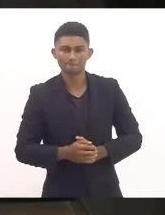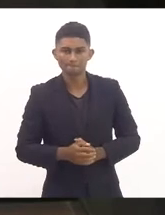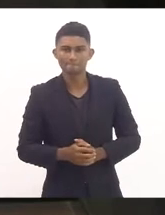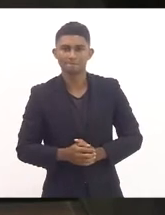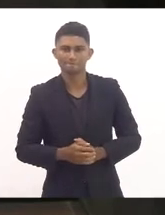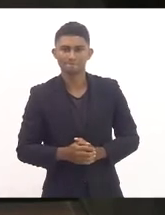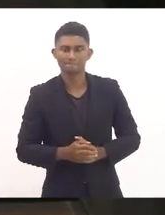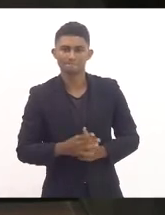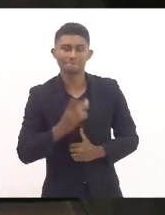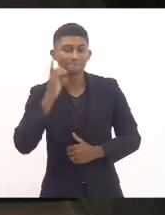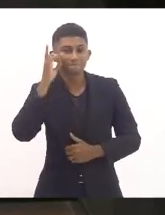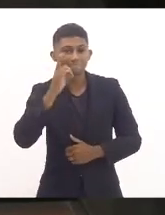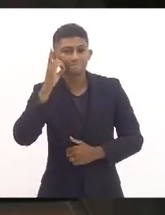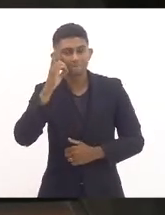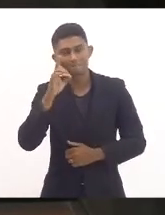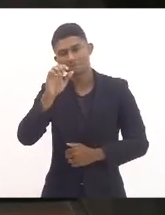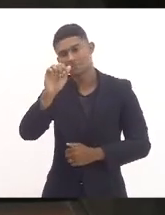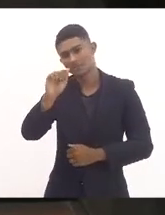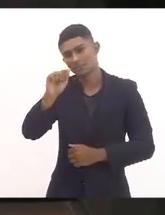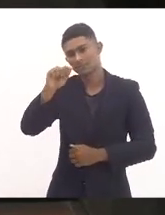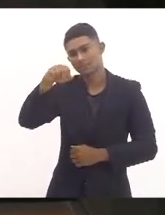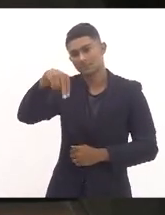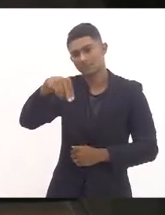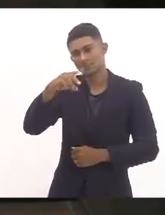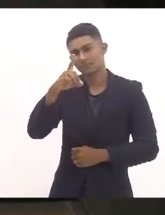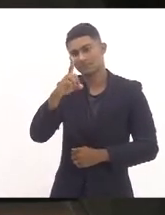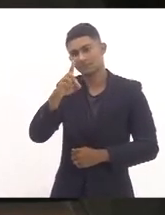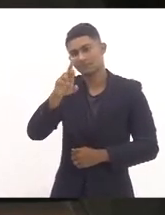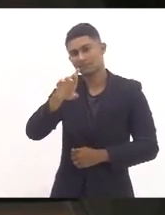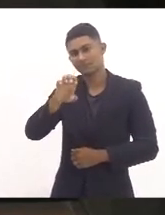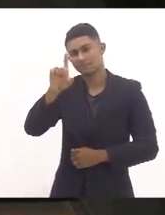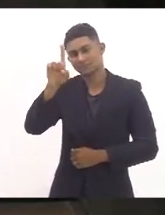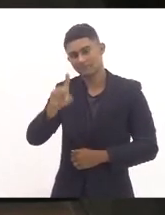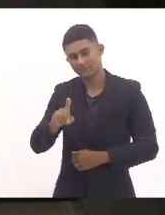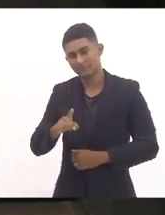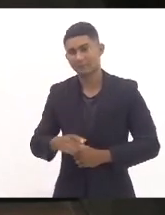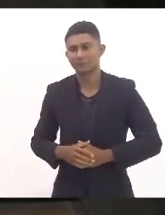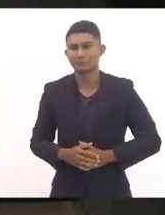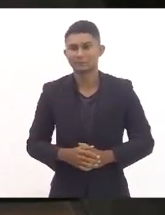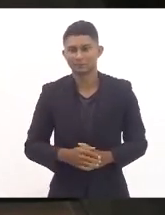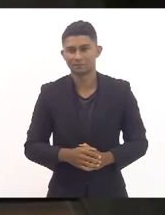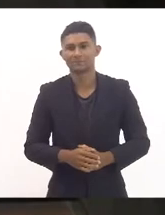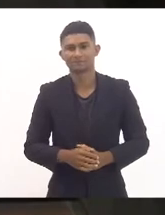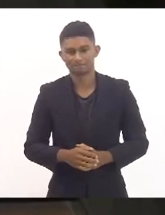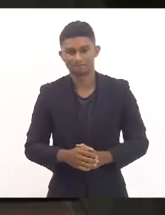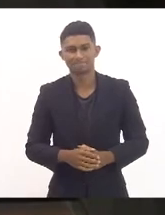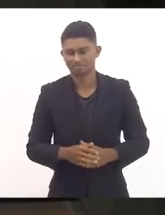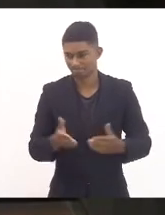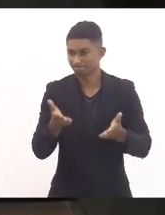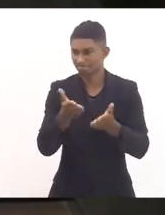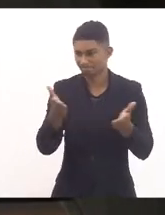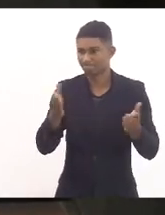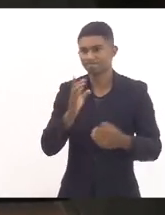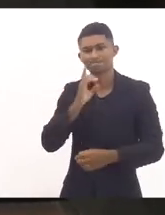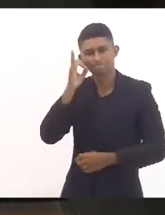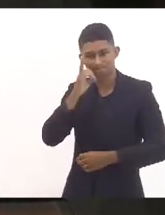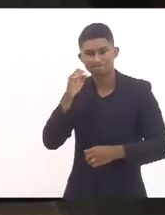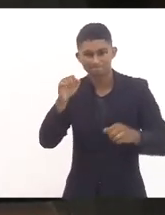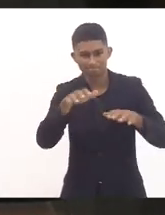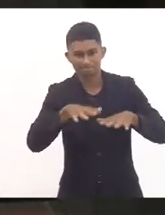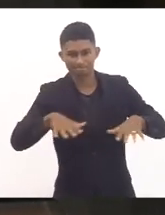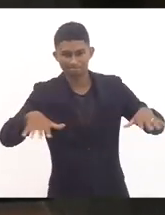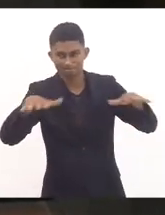deputado André Ceciliano, senhoras e senhores deputados